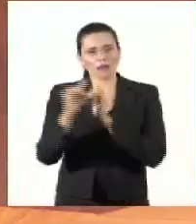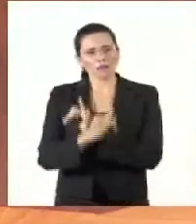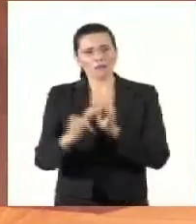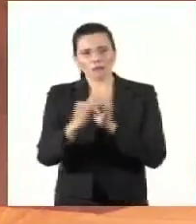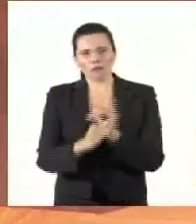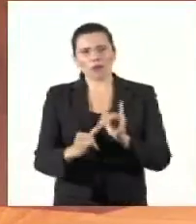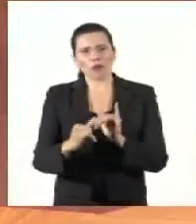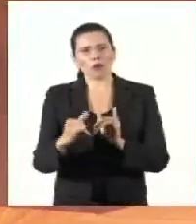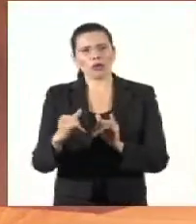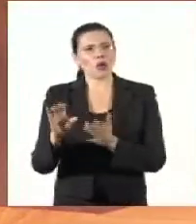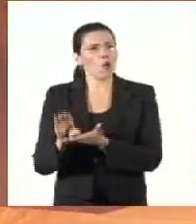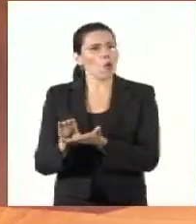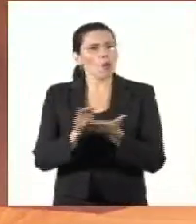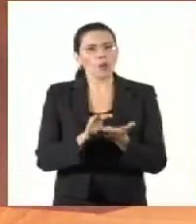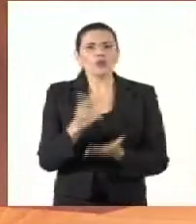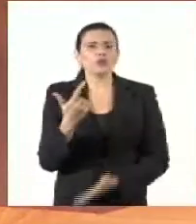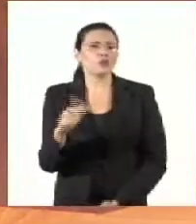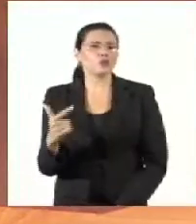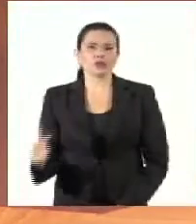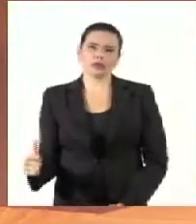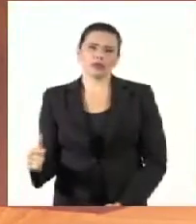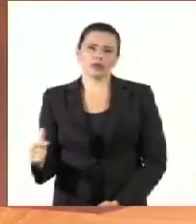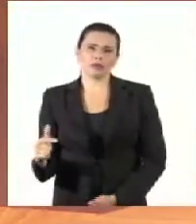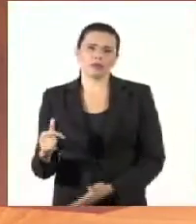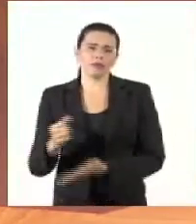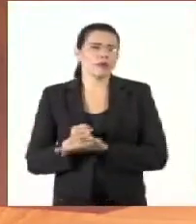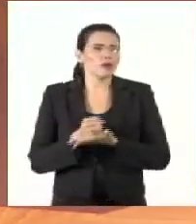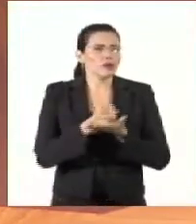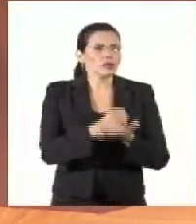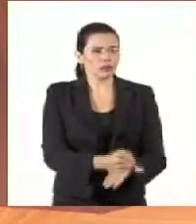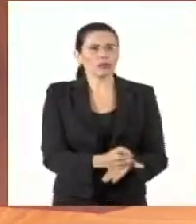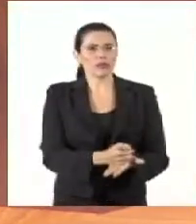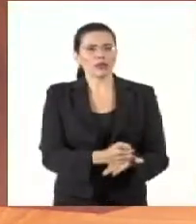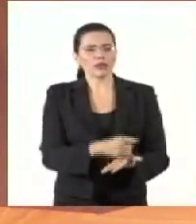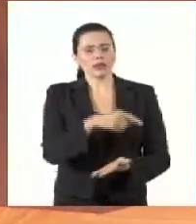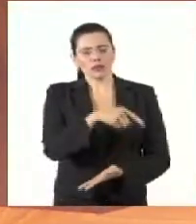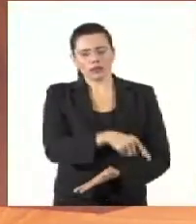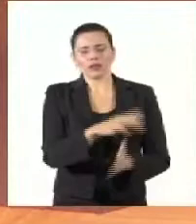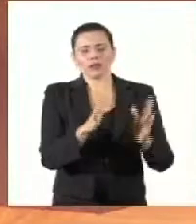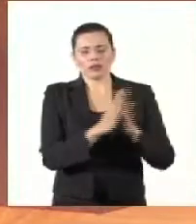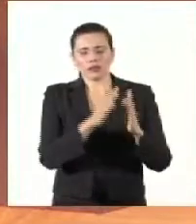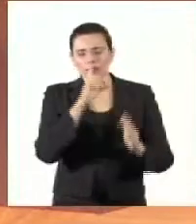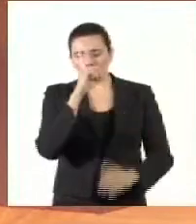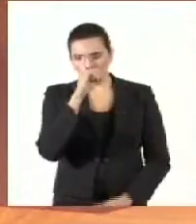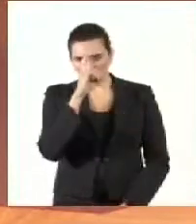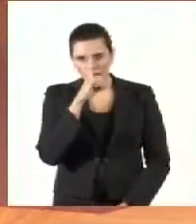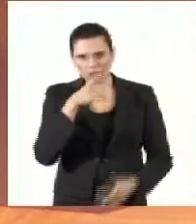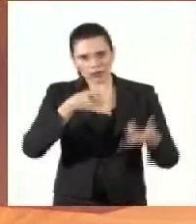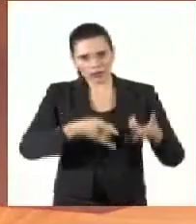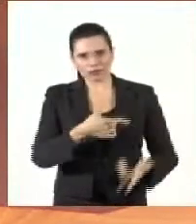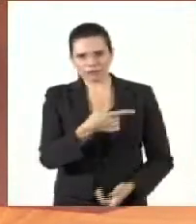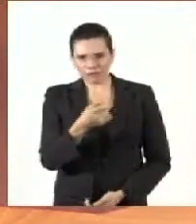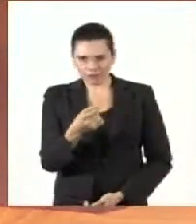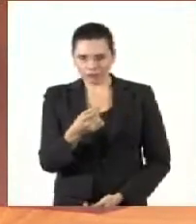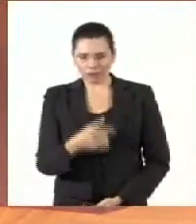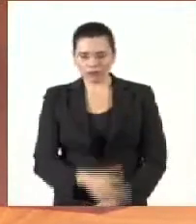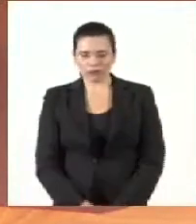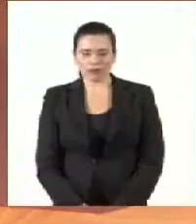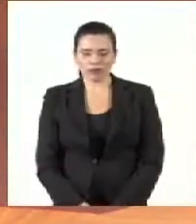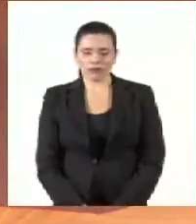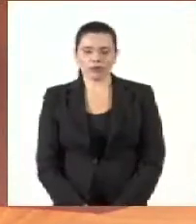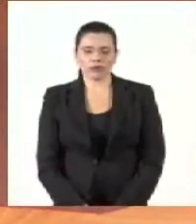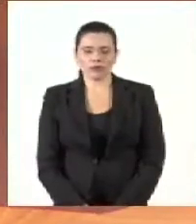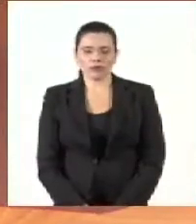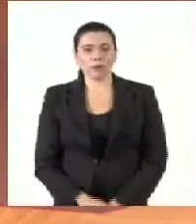custeio desses hospitais. Ele disse, deu uma nota para o jornal O Estado do Maranhão. Mas ele mesmo